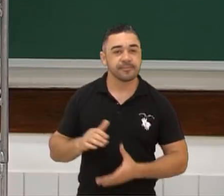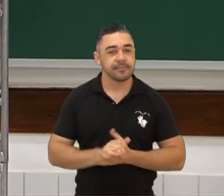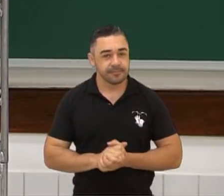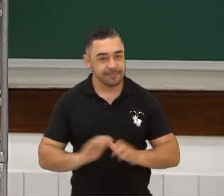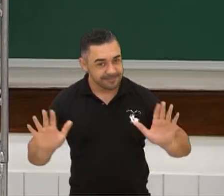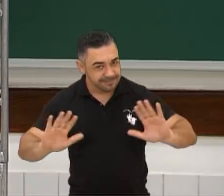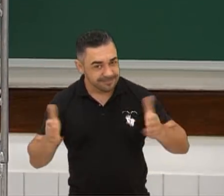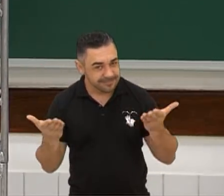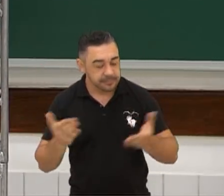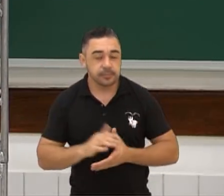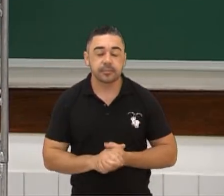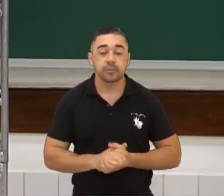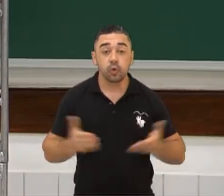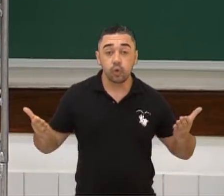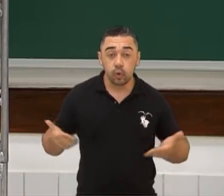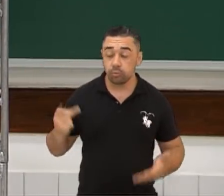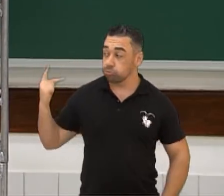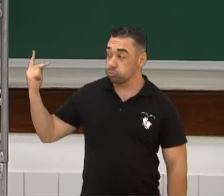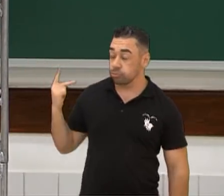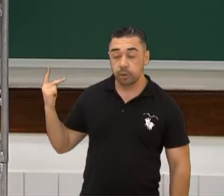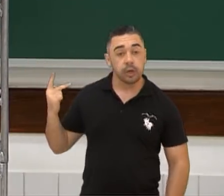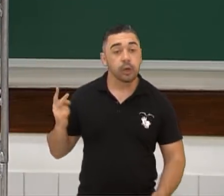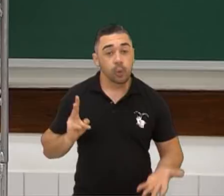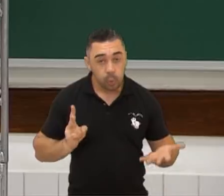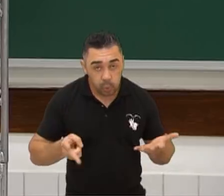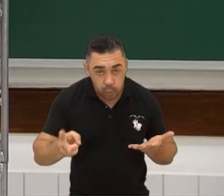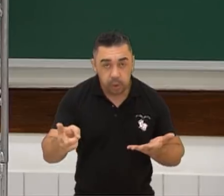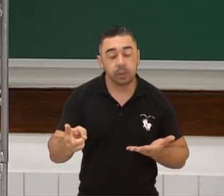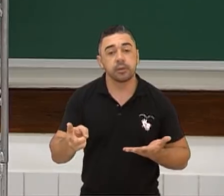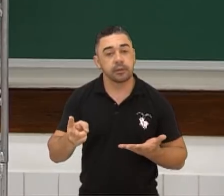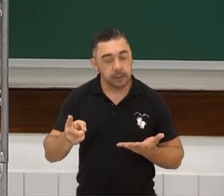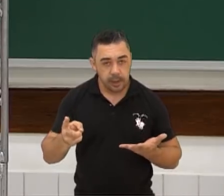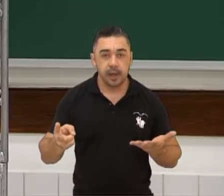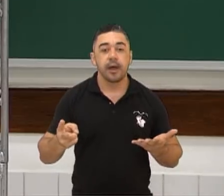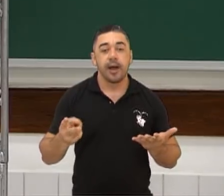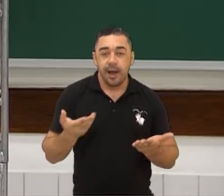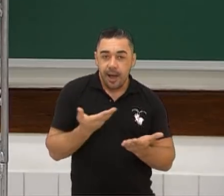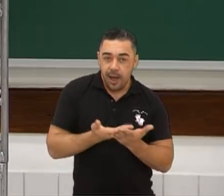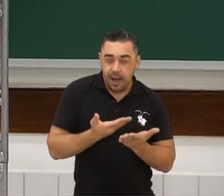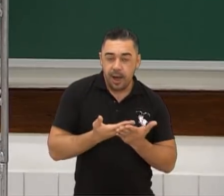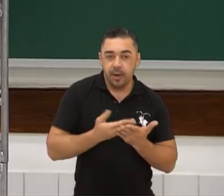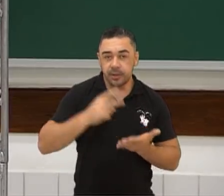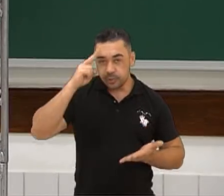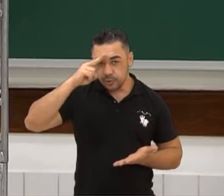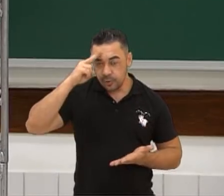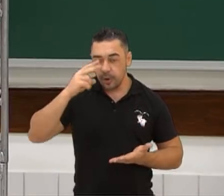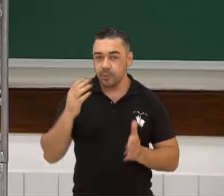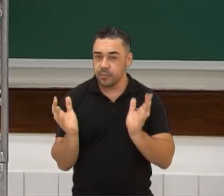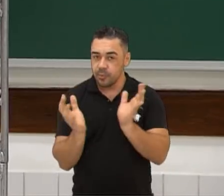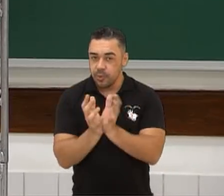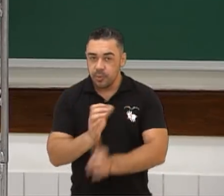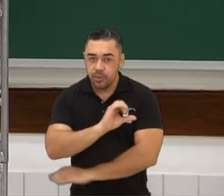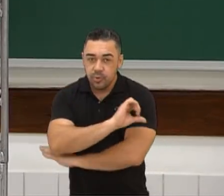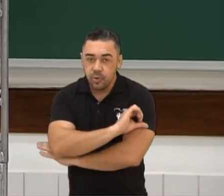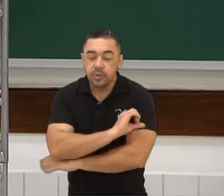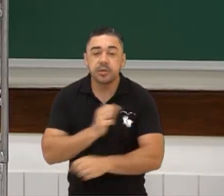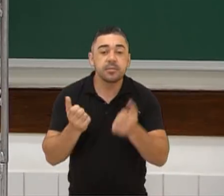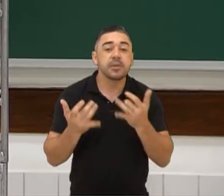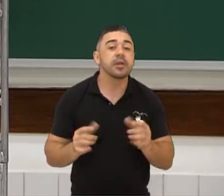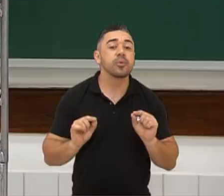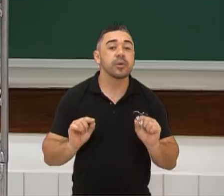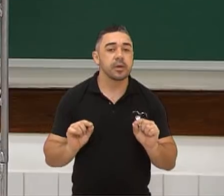pro Thiago. E nós, hoje, vamos continuar nossas maravilhosas aulas de História do nono ano, falando